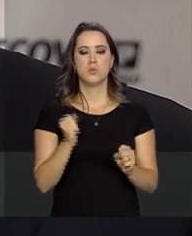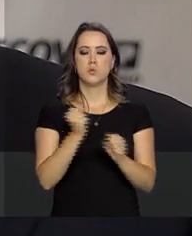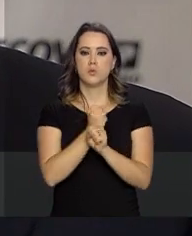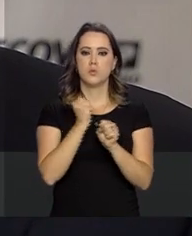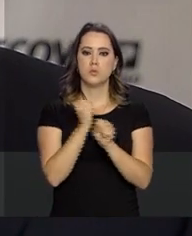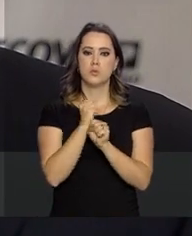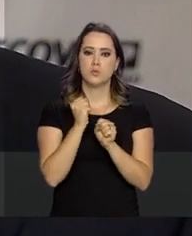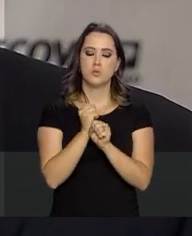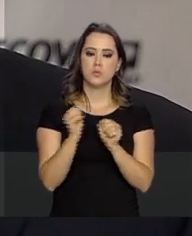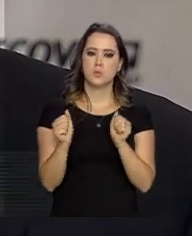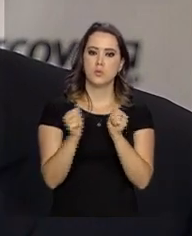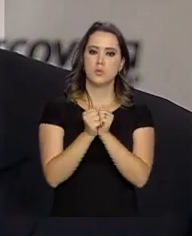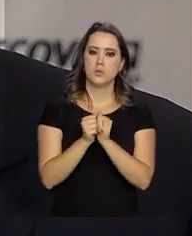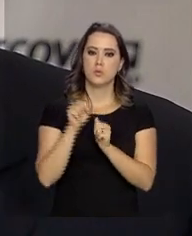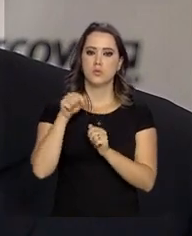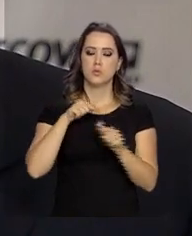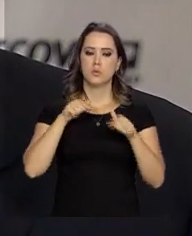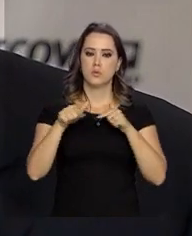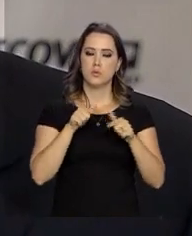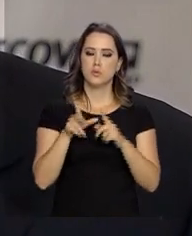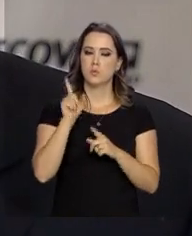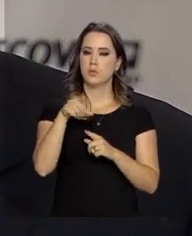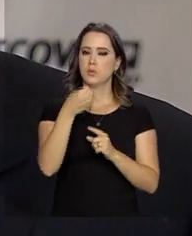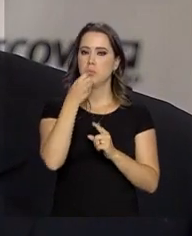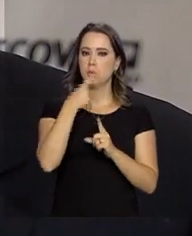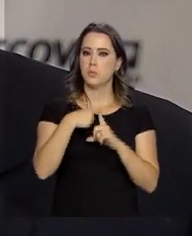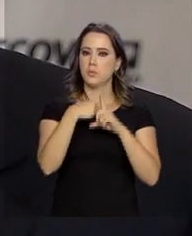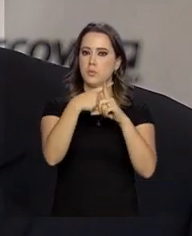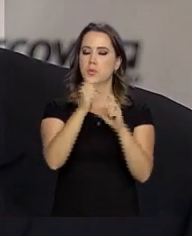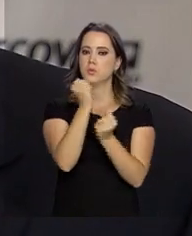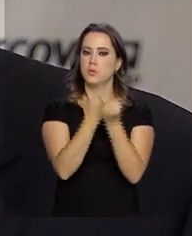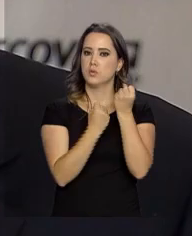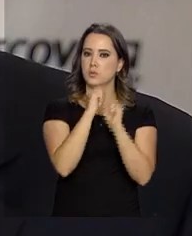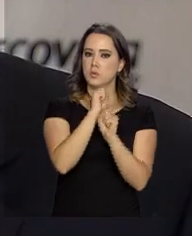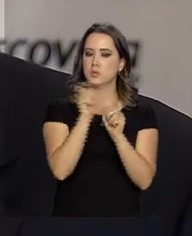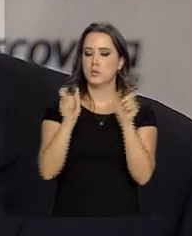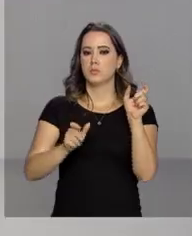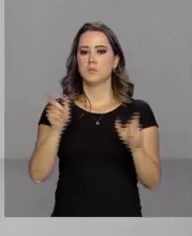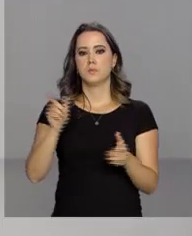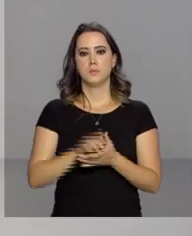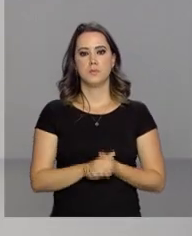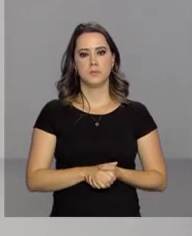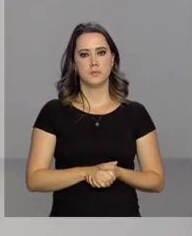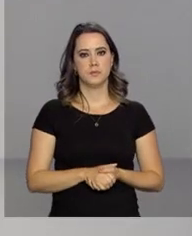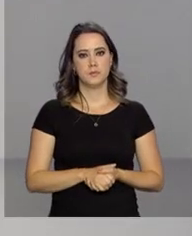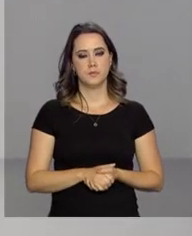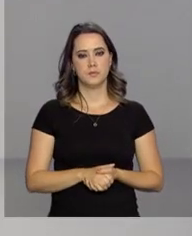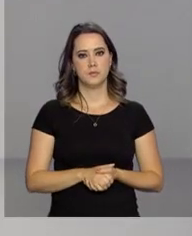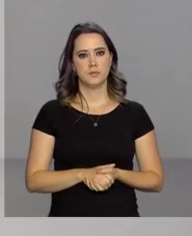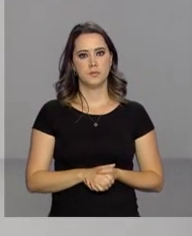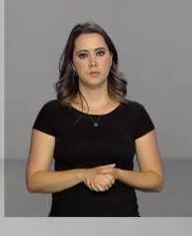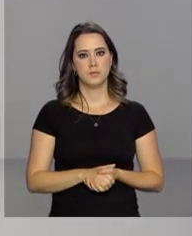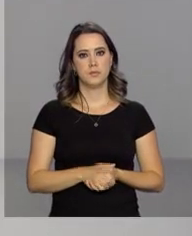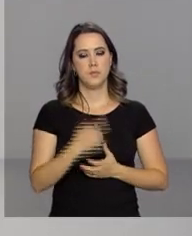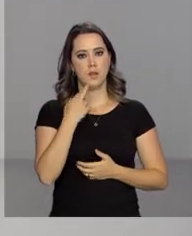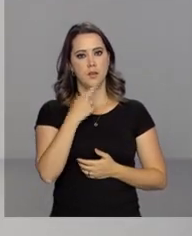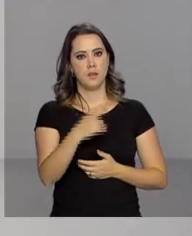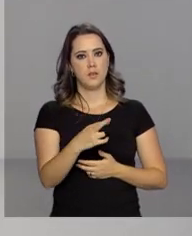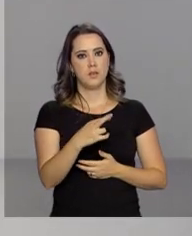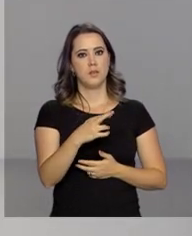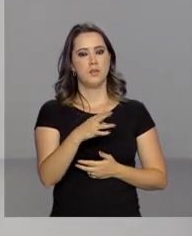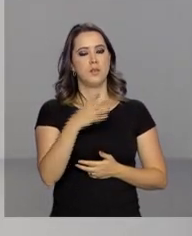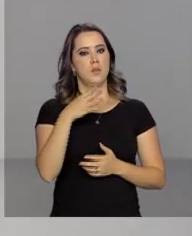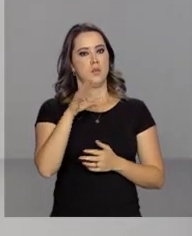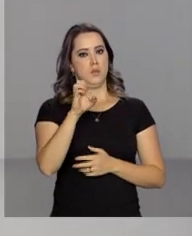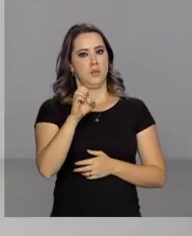essas ações que traz o efeito positivo para a indústria e para as pessoas o gabarito do exame nacional para